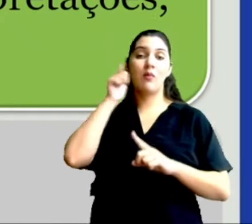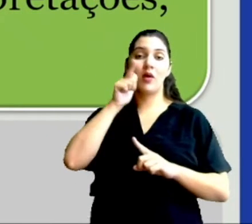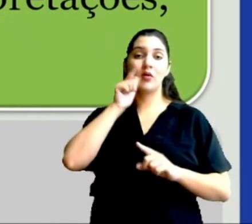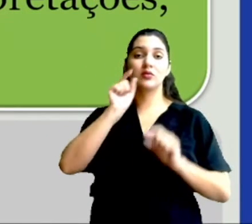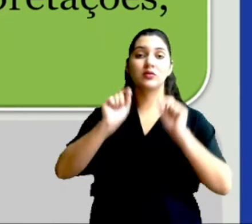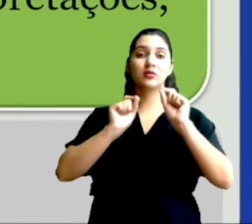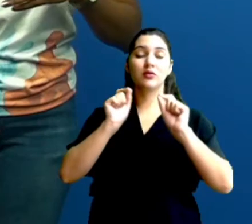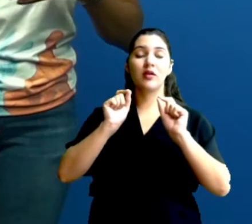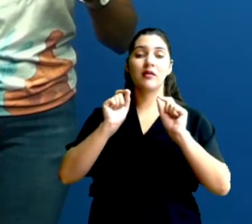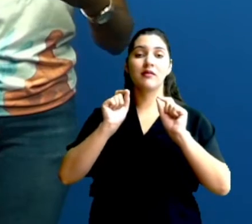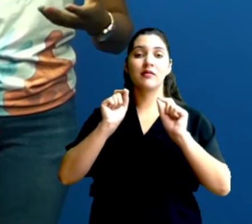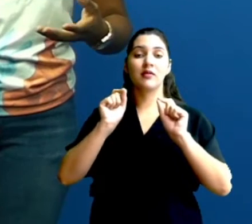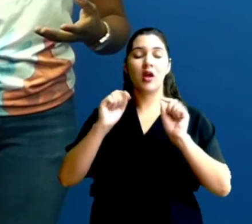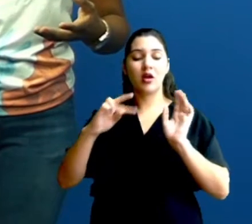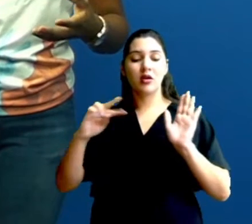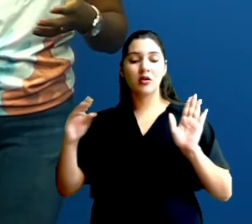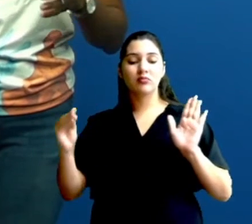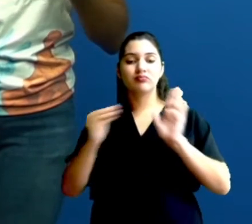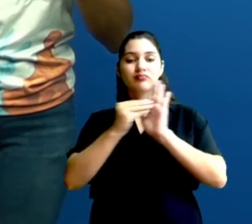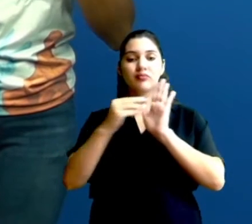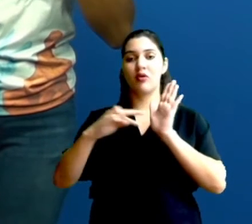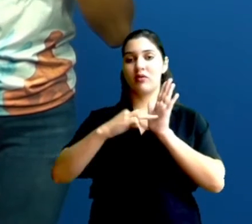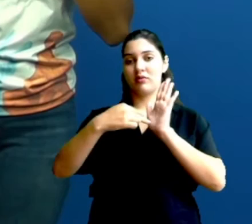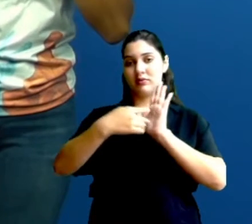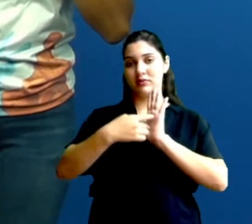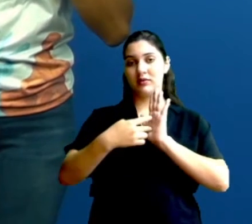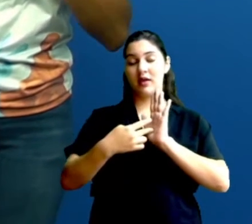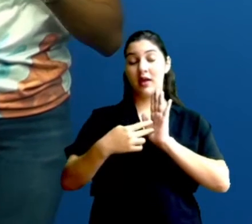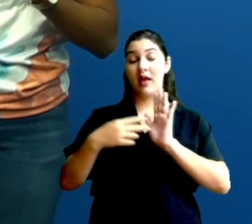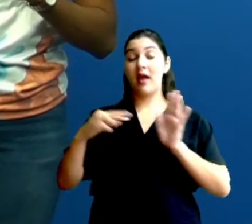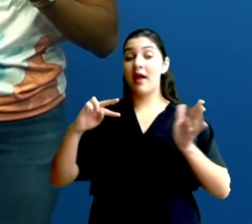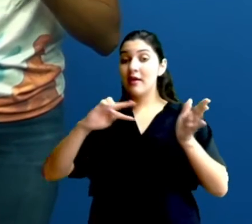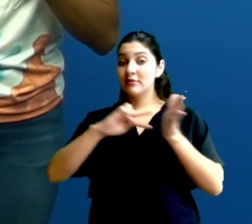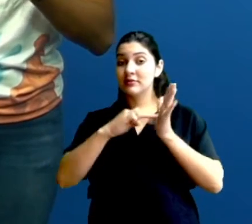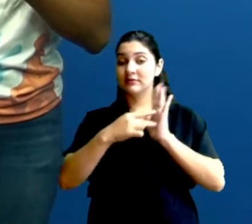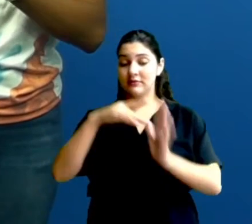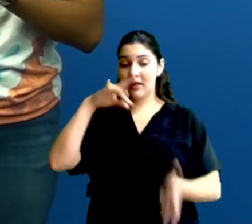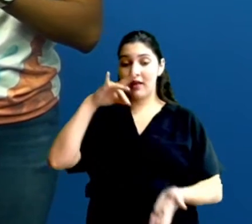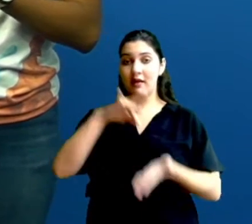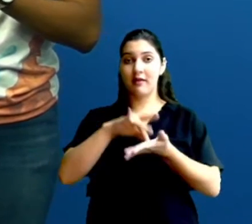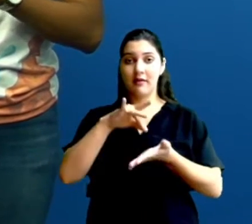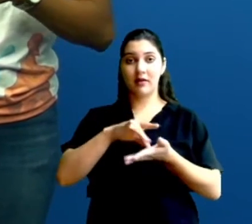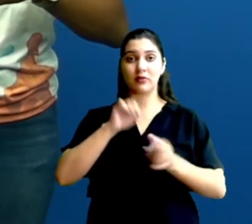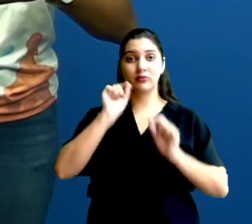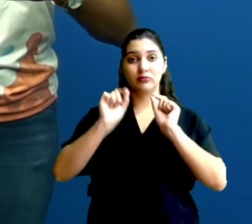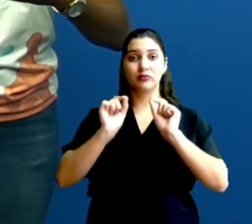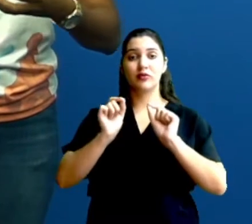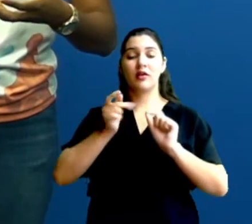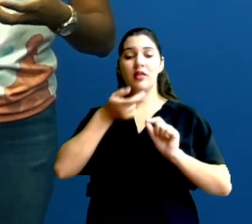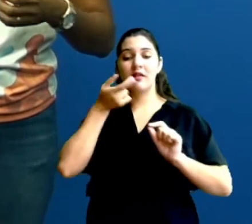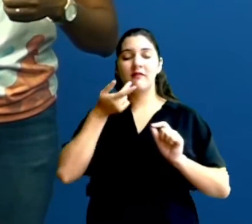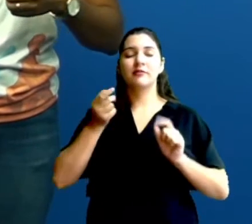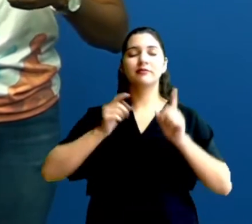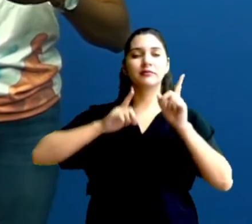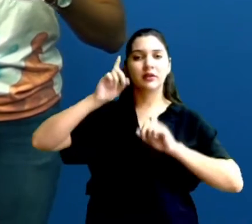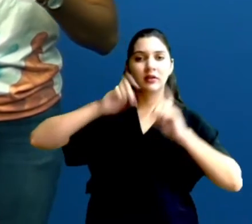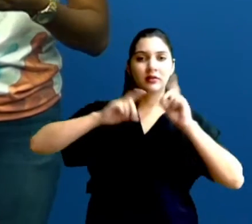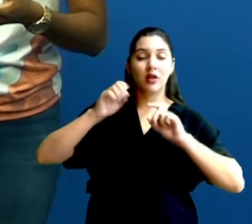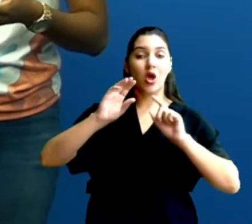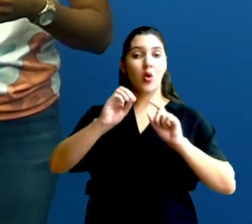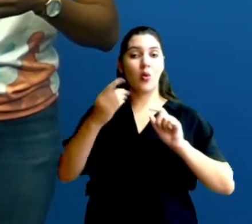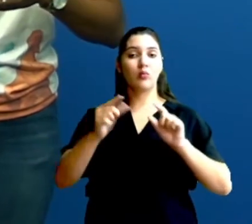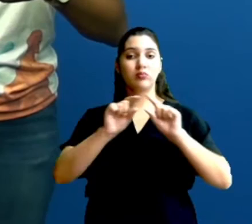conseguir colocar aí o significado. Então, é o sentido real daquilo que você está falando, daquela expressão, ou